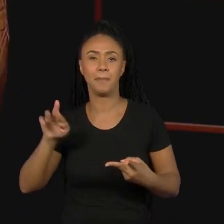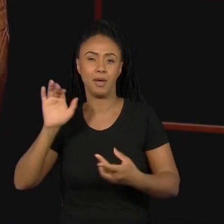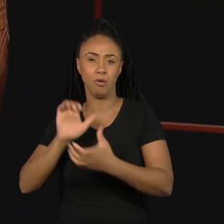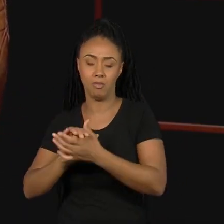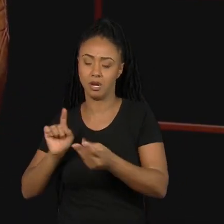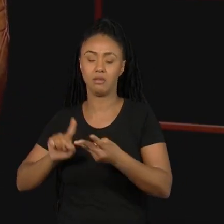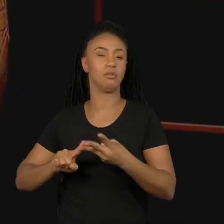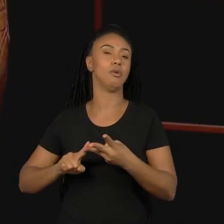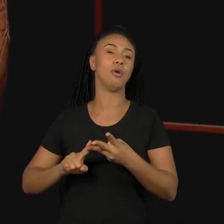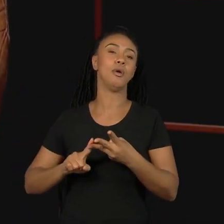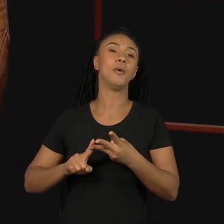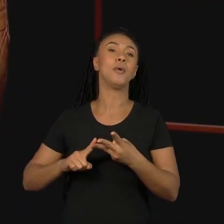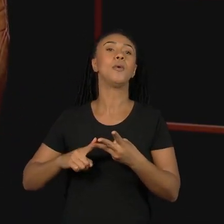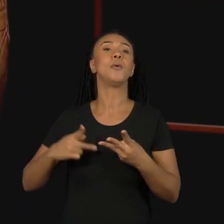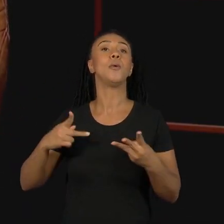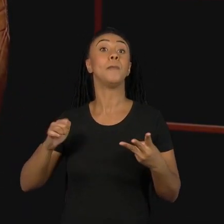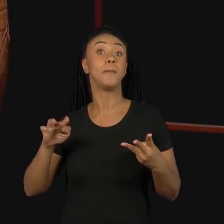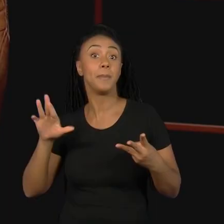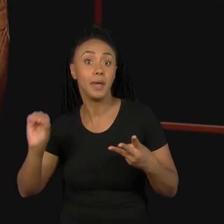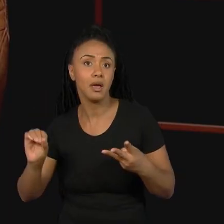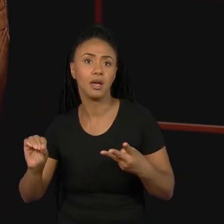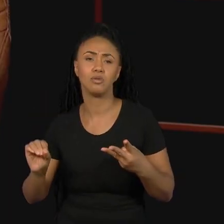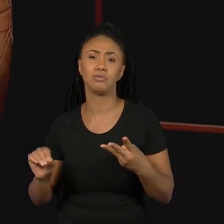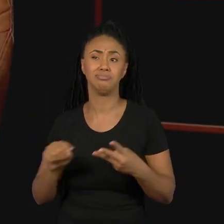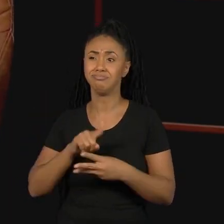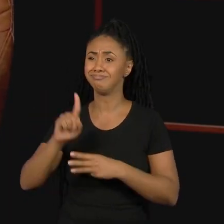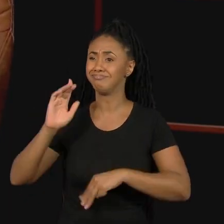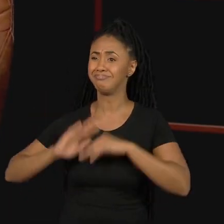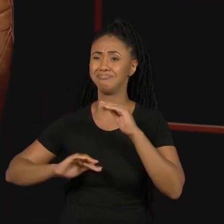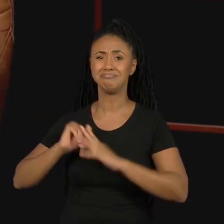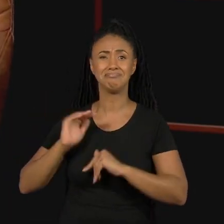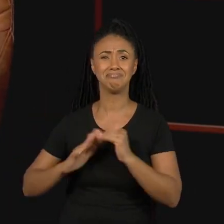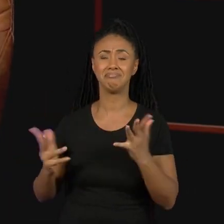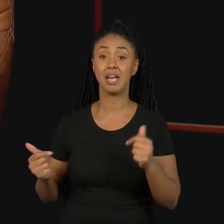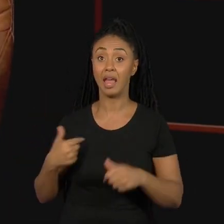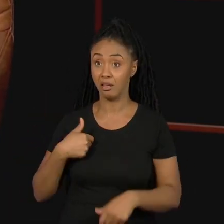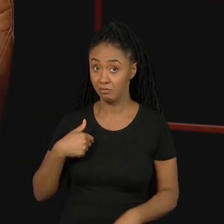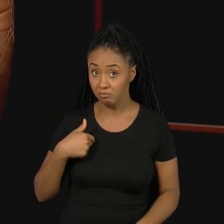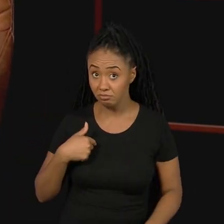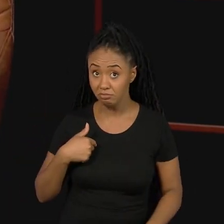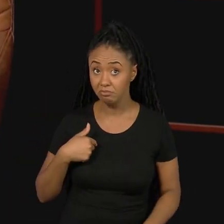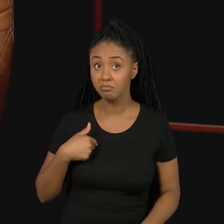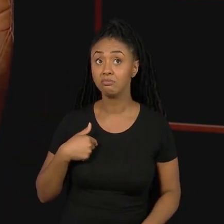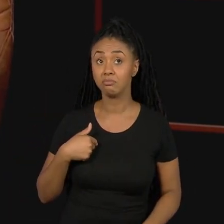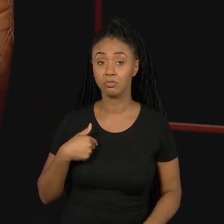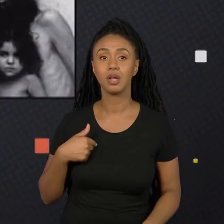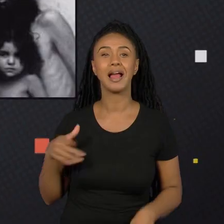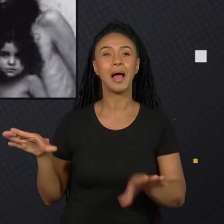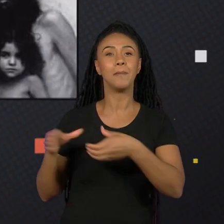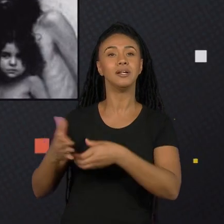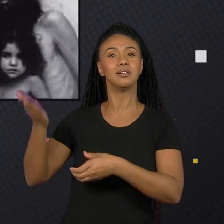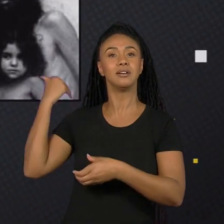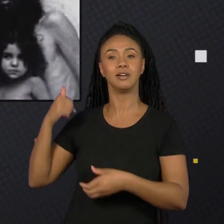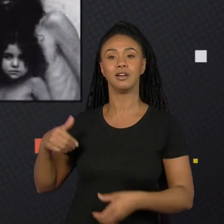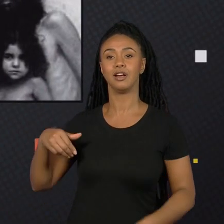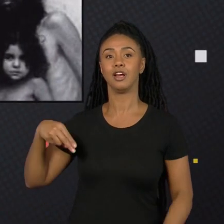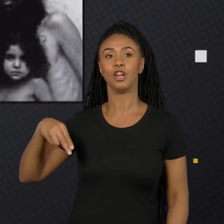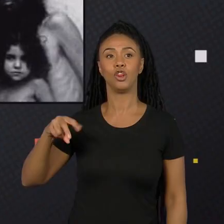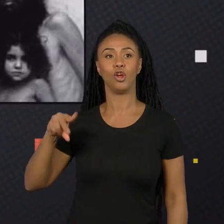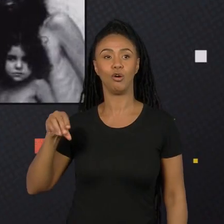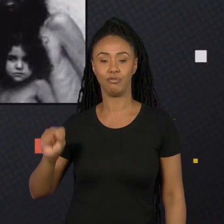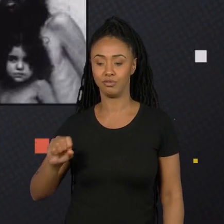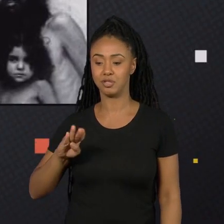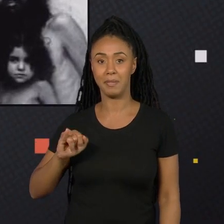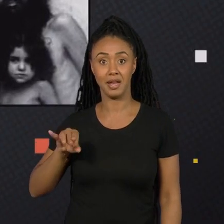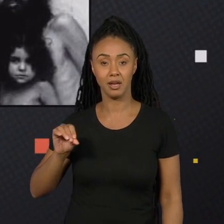filho, queridão, todos eles. Talentos. E olha, eu sou fã dos Novos Baianos desde o começo. E sei quanto